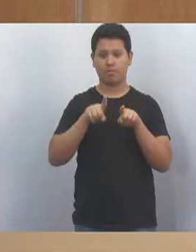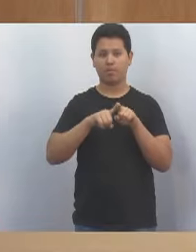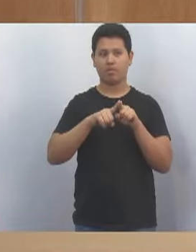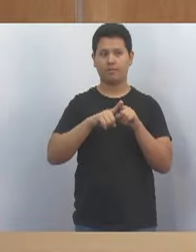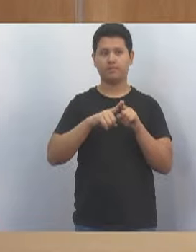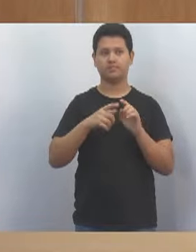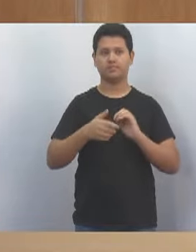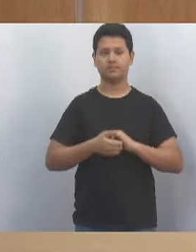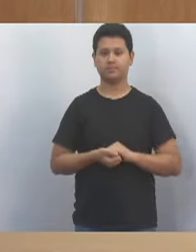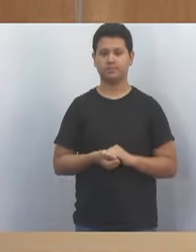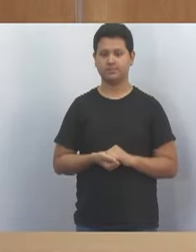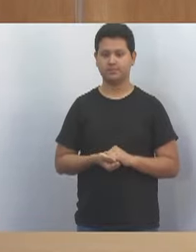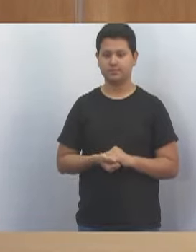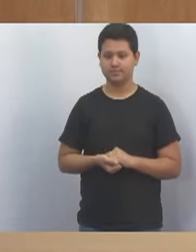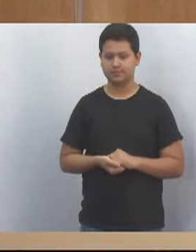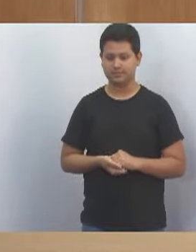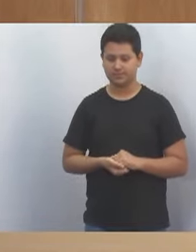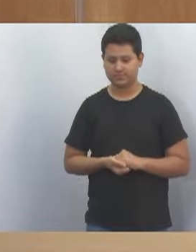justificativa.